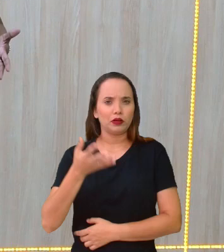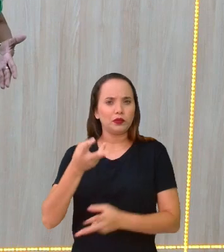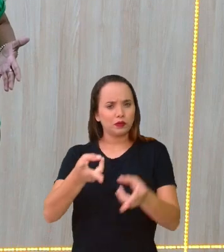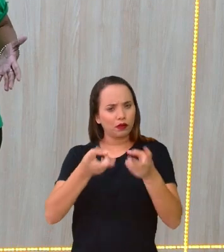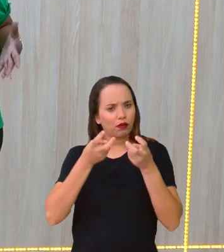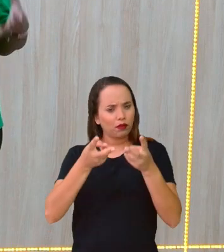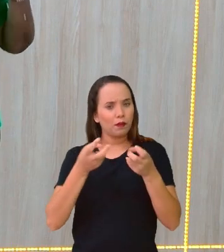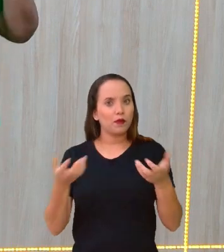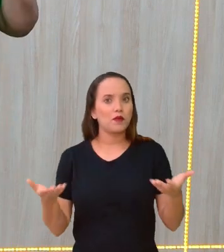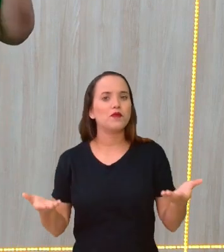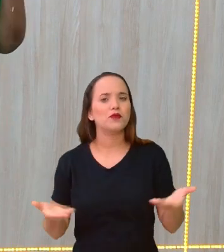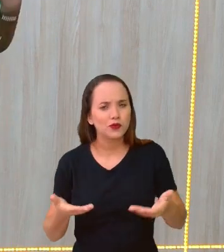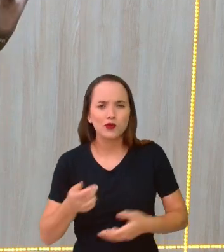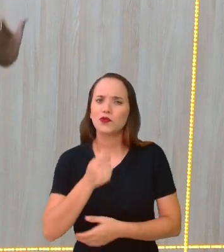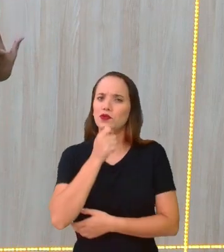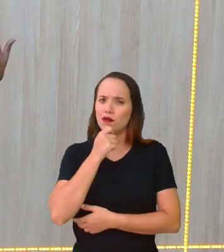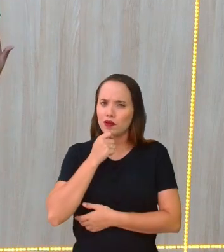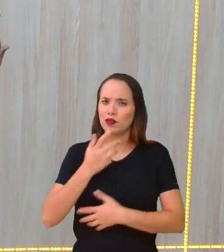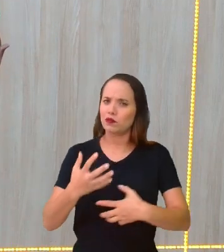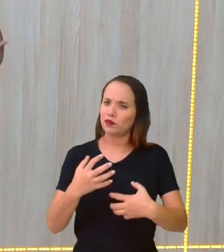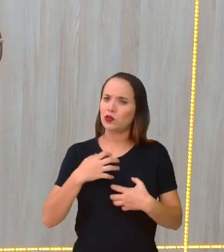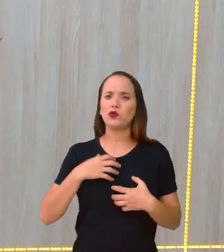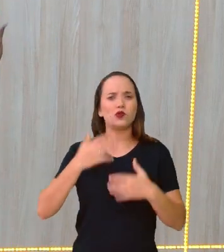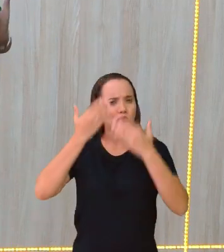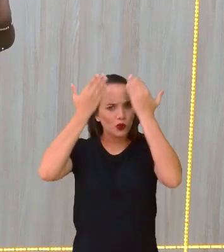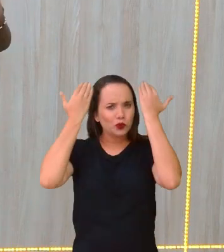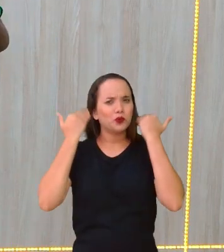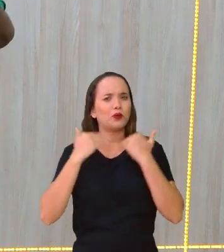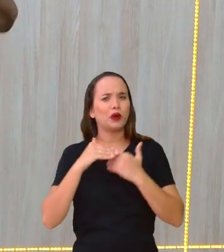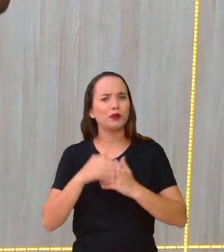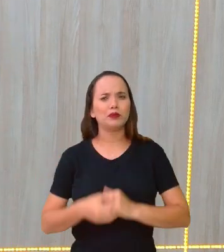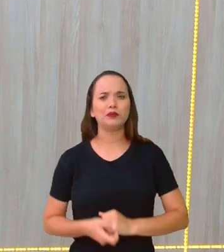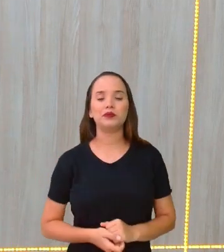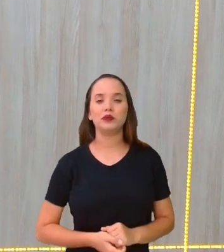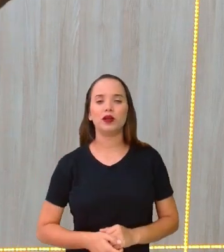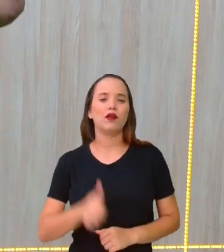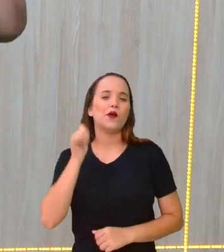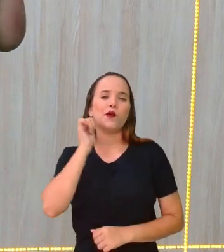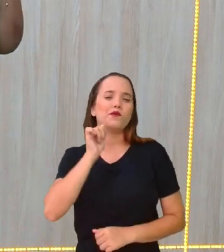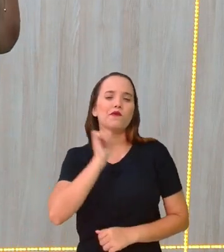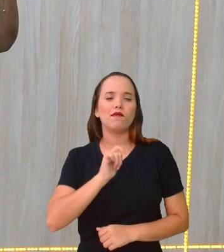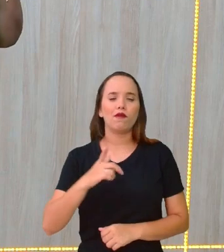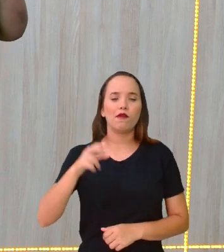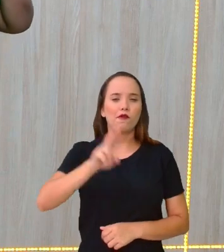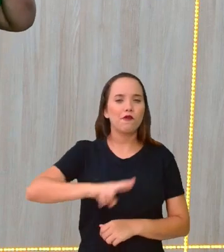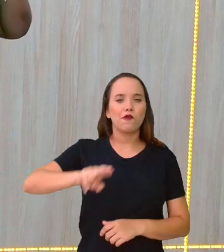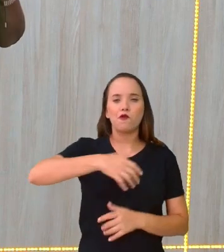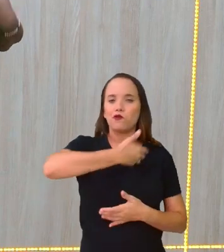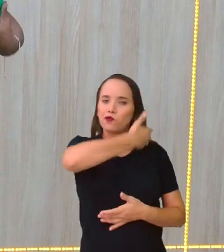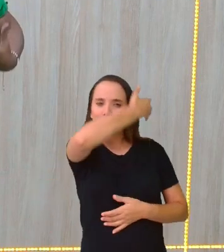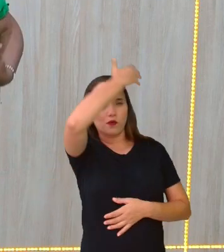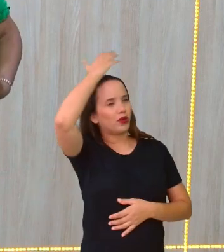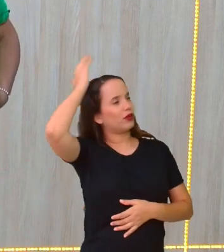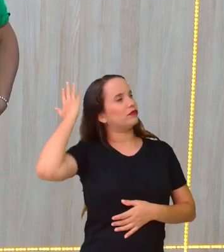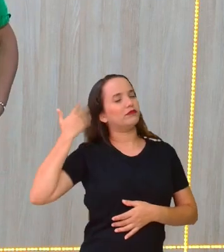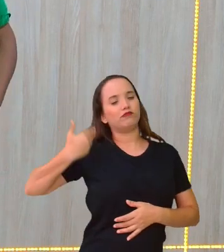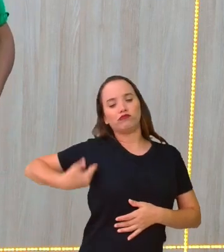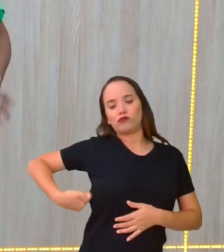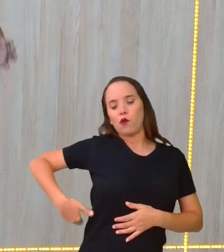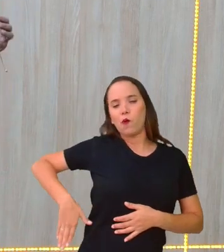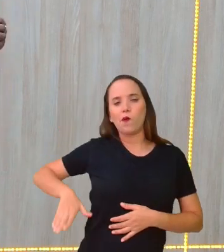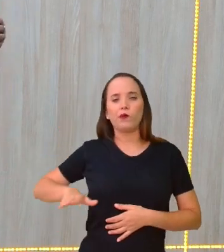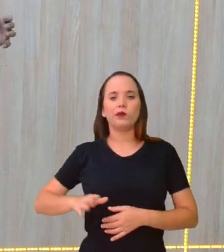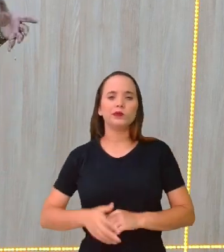dia pessoas pelo jeito do cabelo delas, é ou não é? Aquelas mulheres que gostam de usar cabelos bem